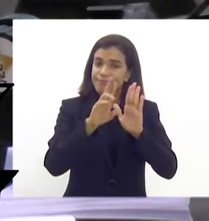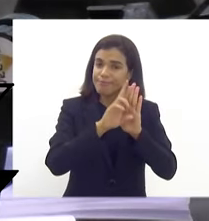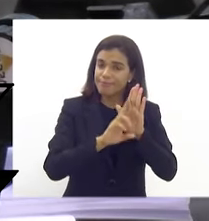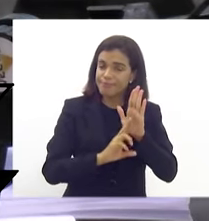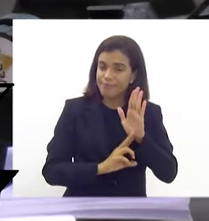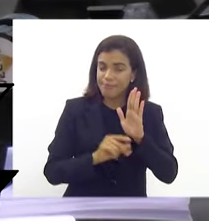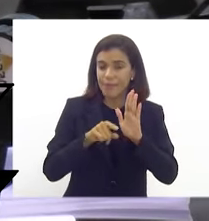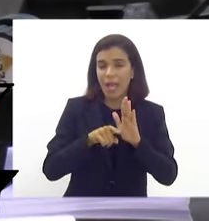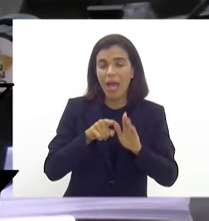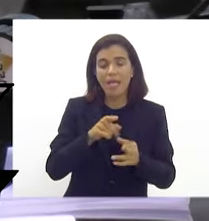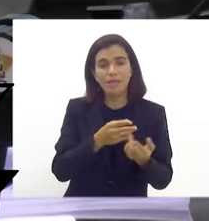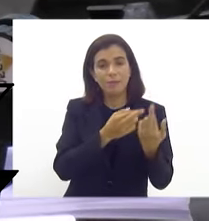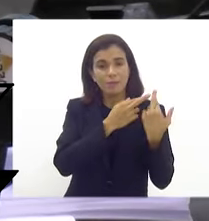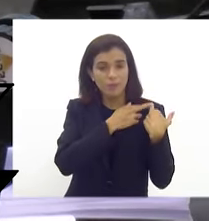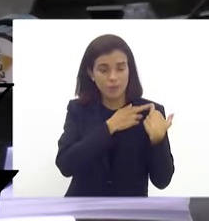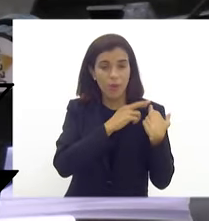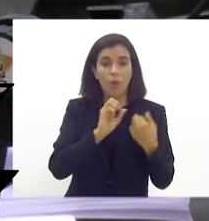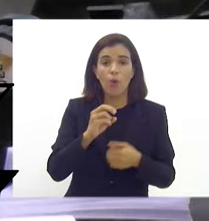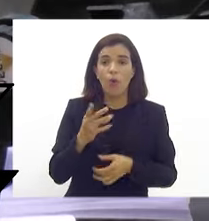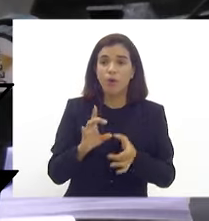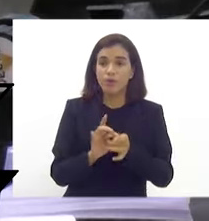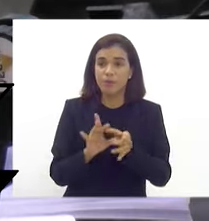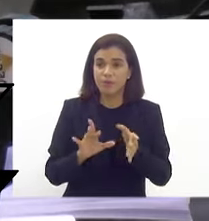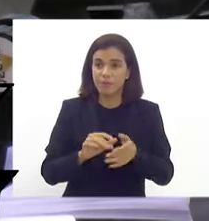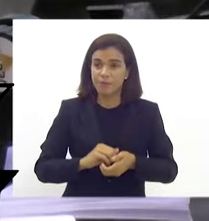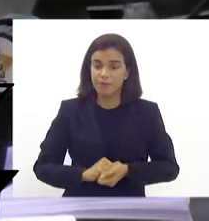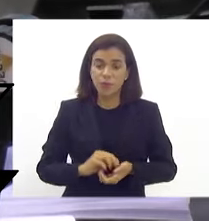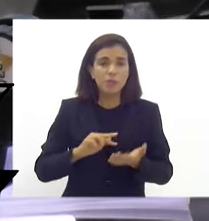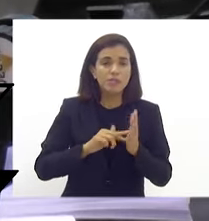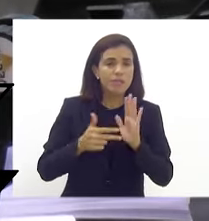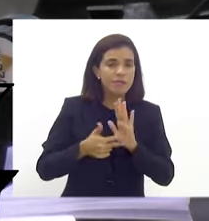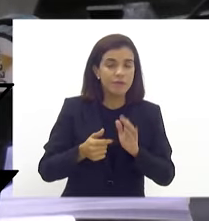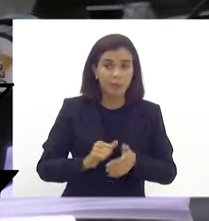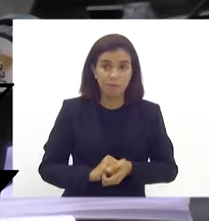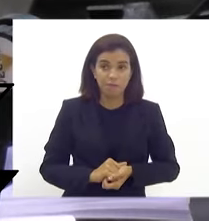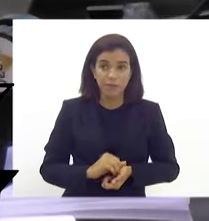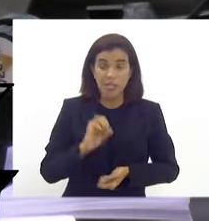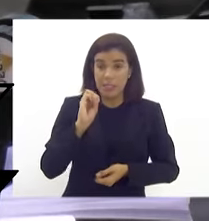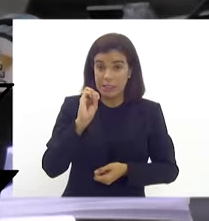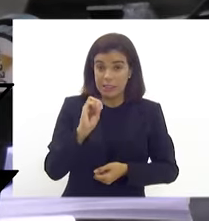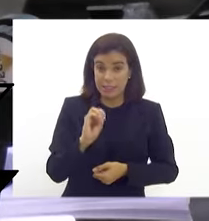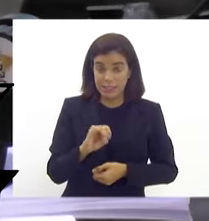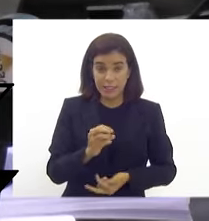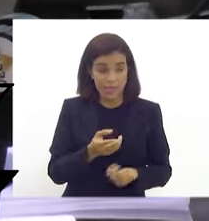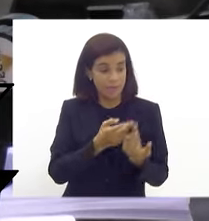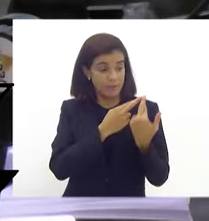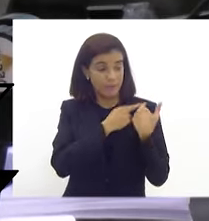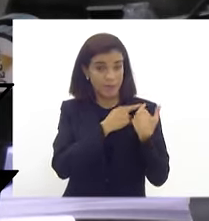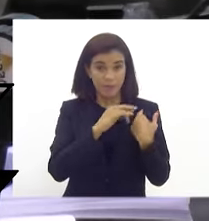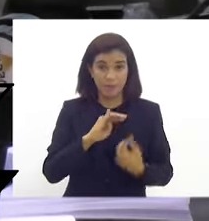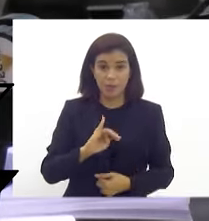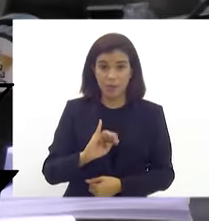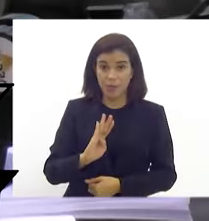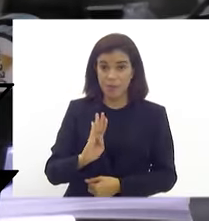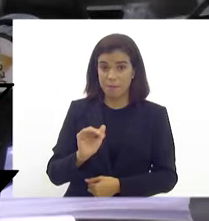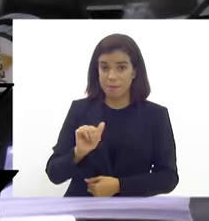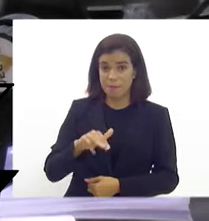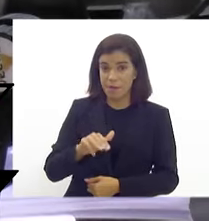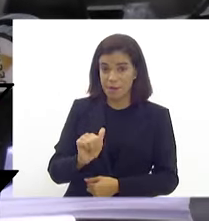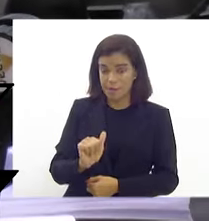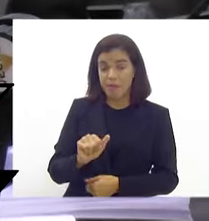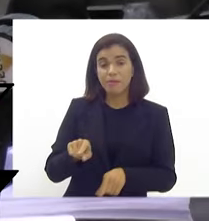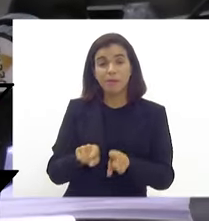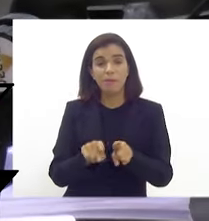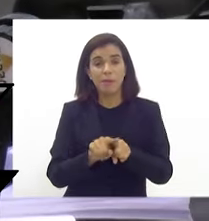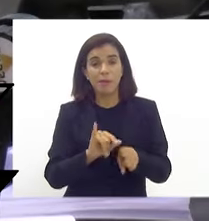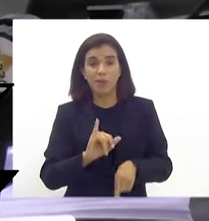atribuição de licenciamento ou autorização se refere esse capo que quer dizer se é de competência do Iban é de competência do iné todos T